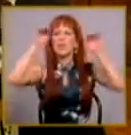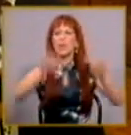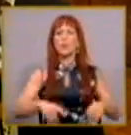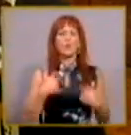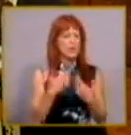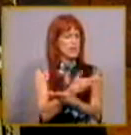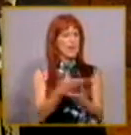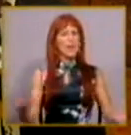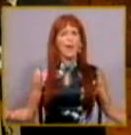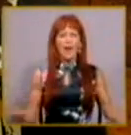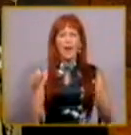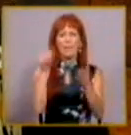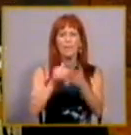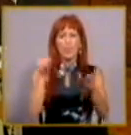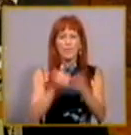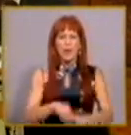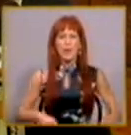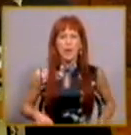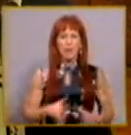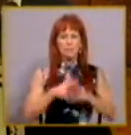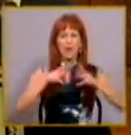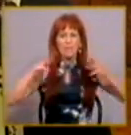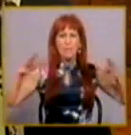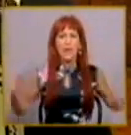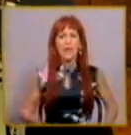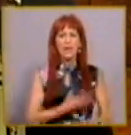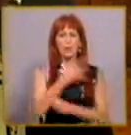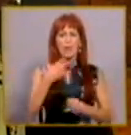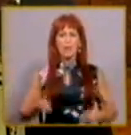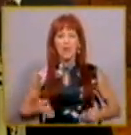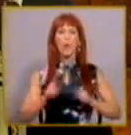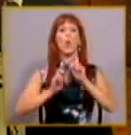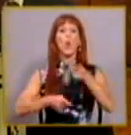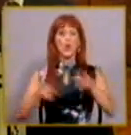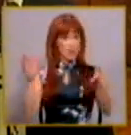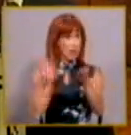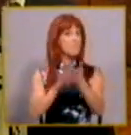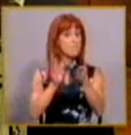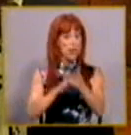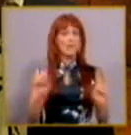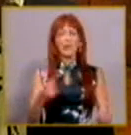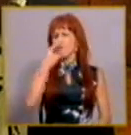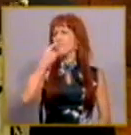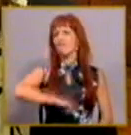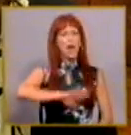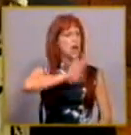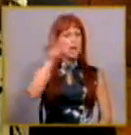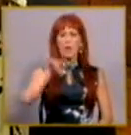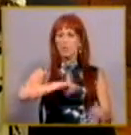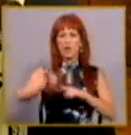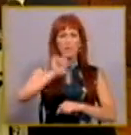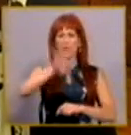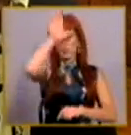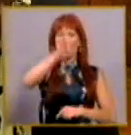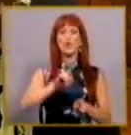em que nos encontramos, de pobreza, de alastramento do desemprego, são provas concretas do falhanço da política do